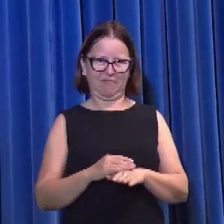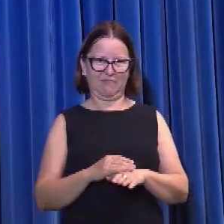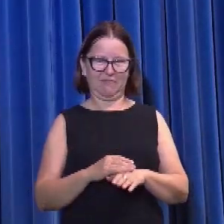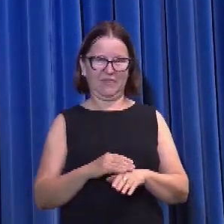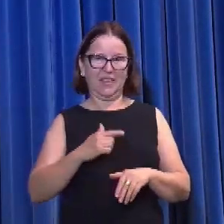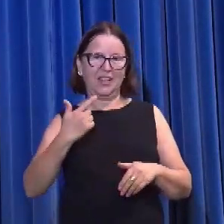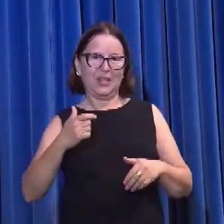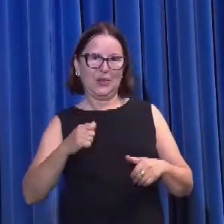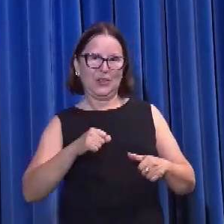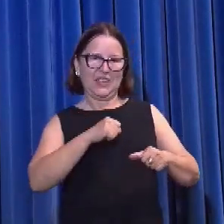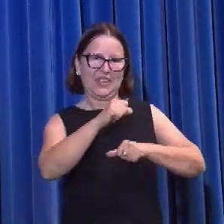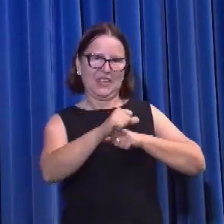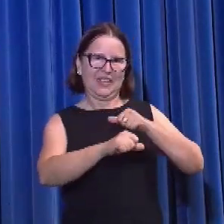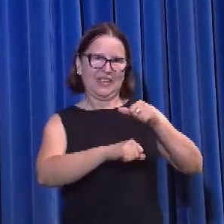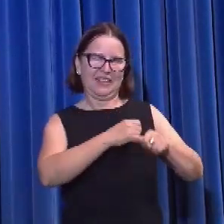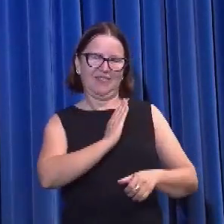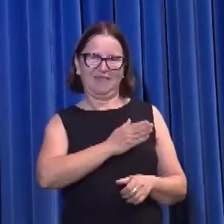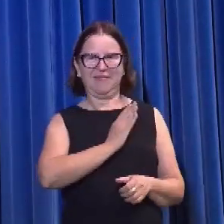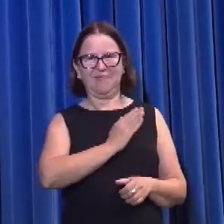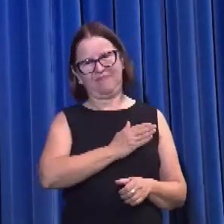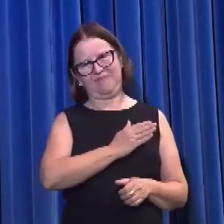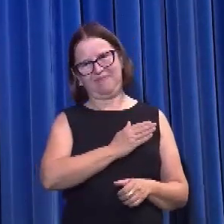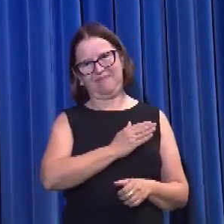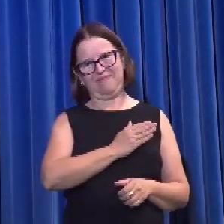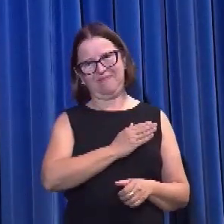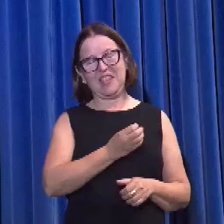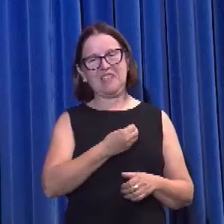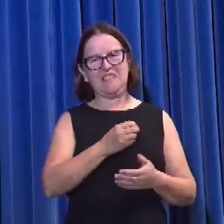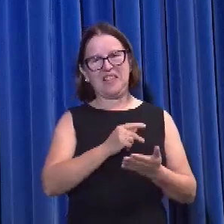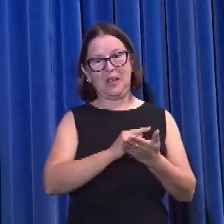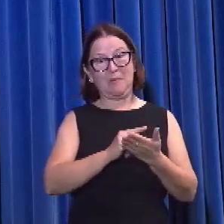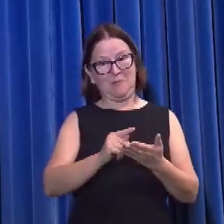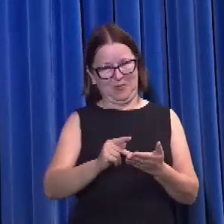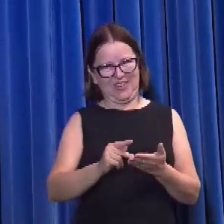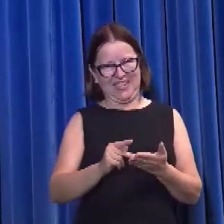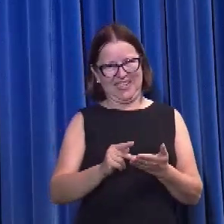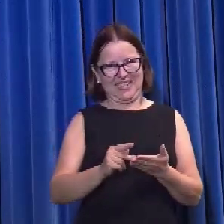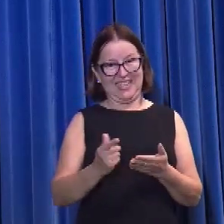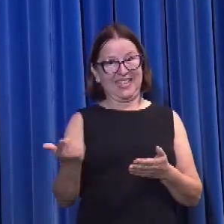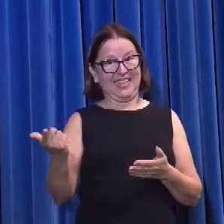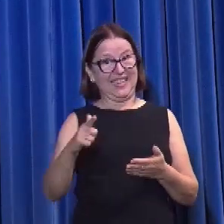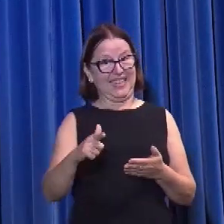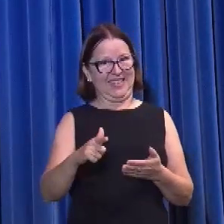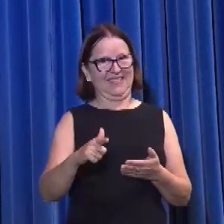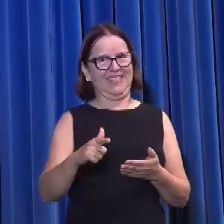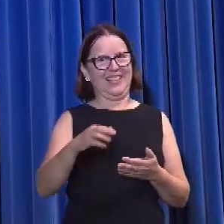e não pela vida pura e santa daquele que é santo.